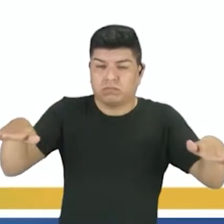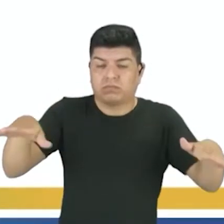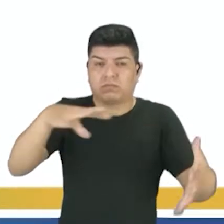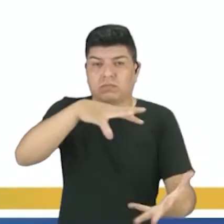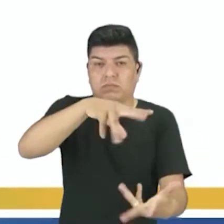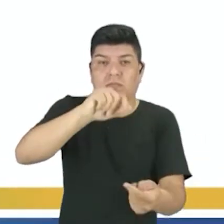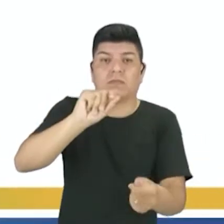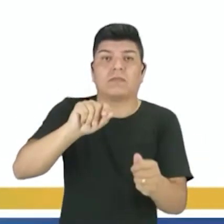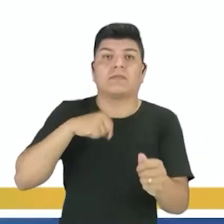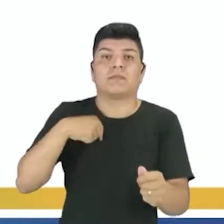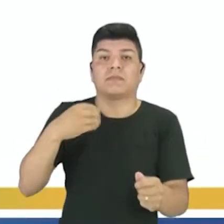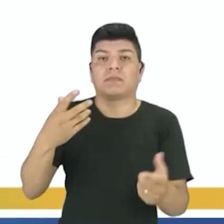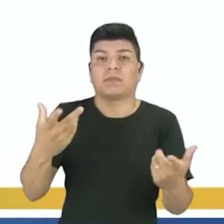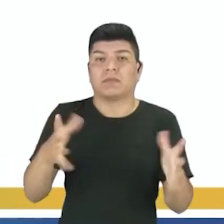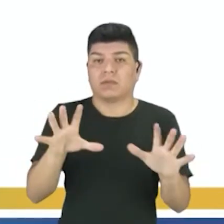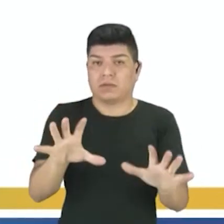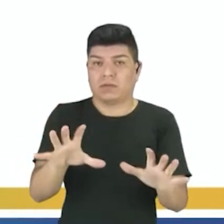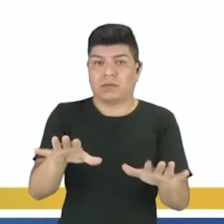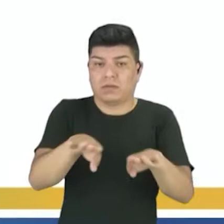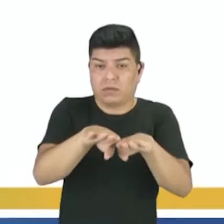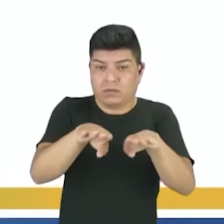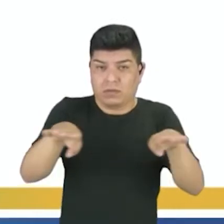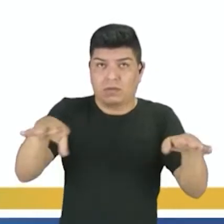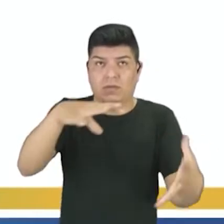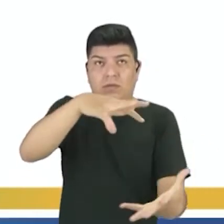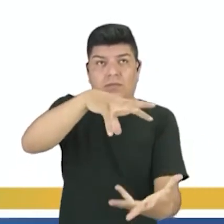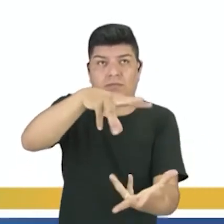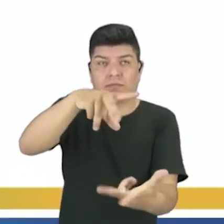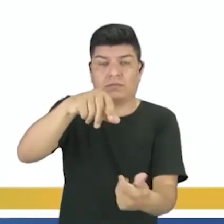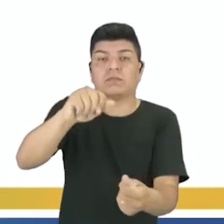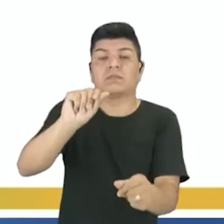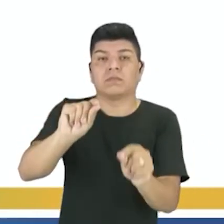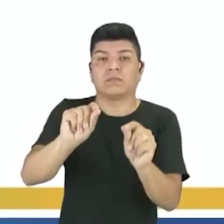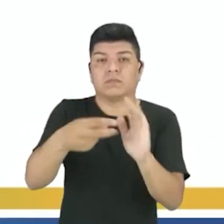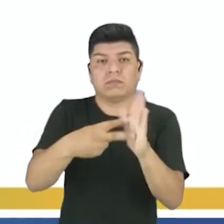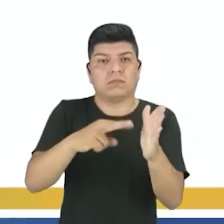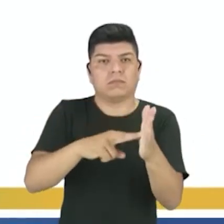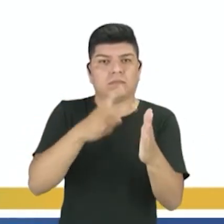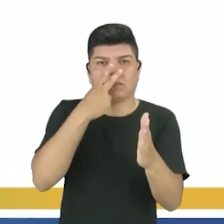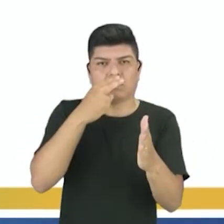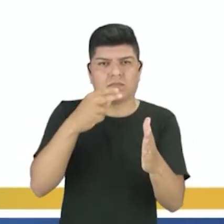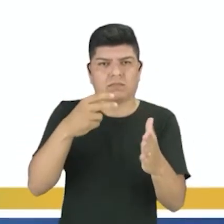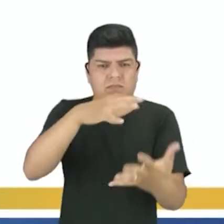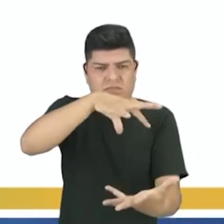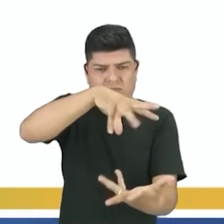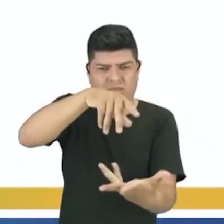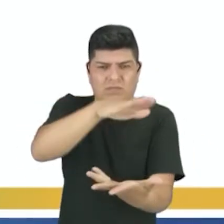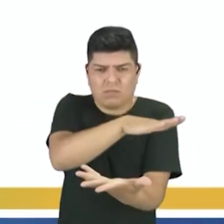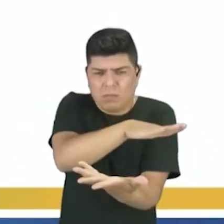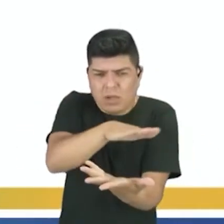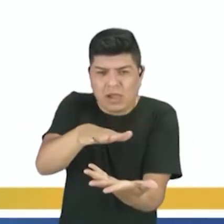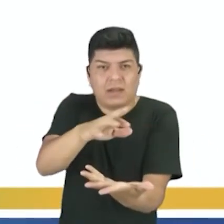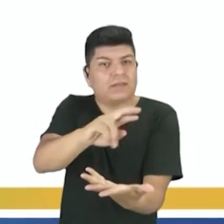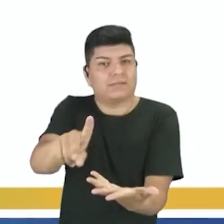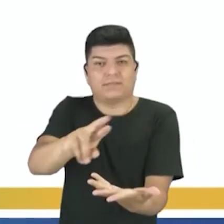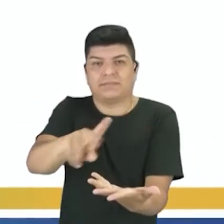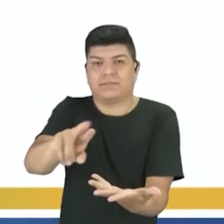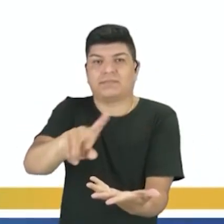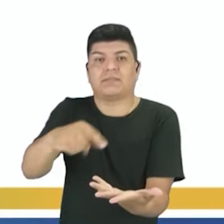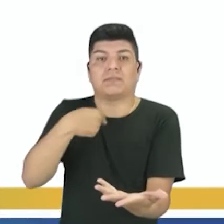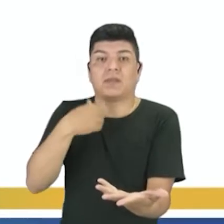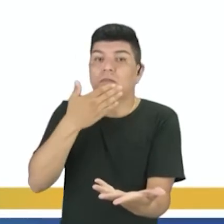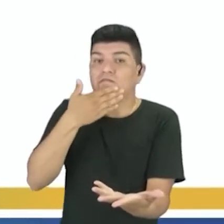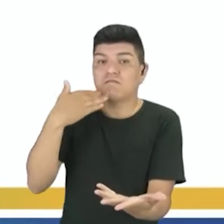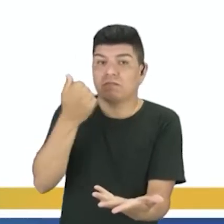ok? Aqui eu planifiquei a superfície terrestre, mas isso não quer dizer que a Terra seja plana, ok? É uma planificação para a gente